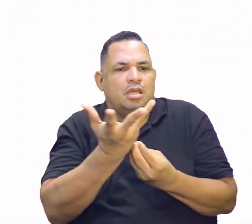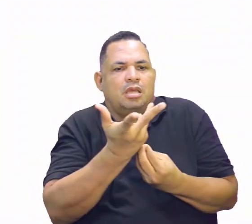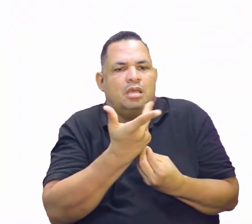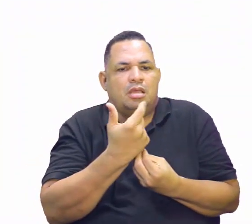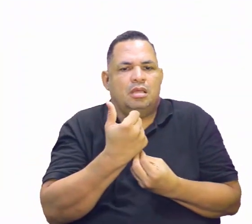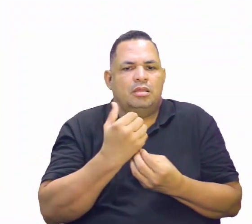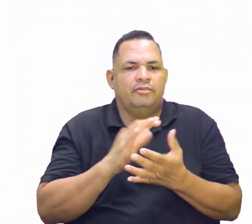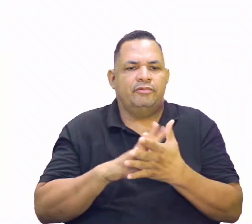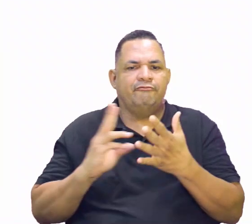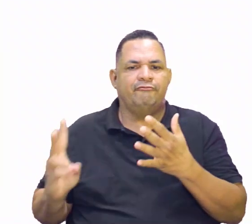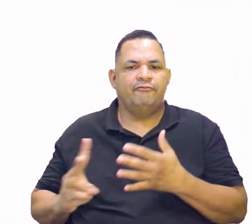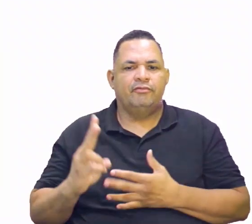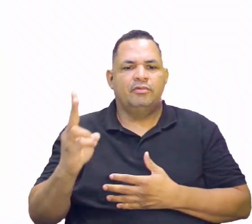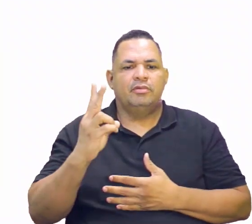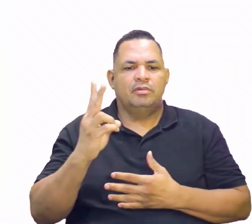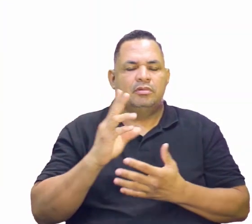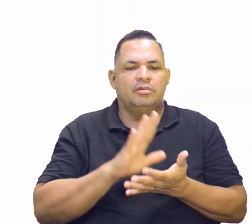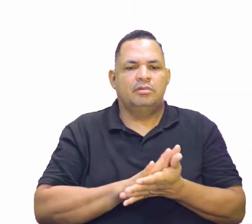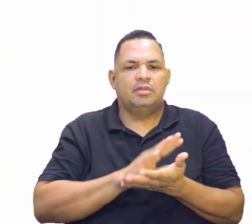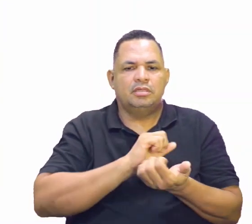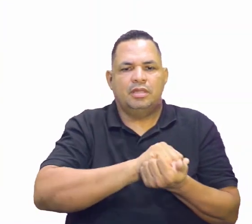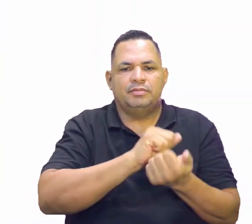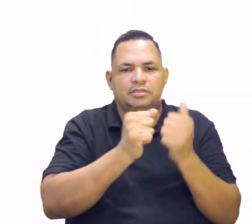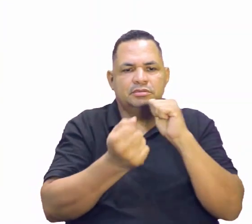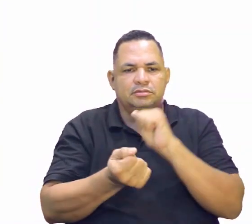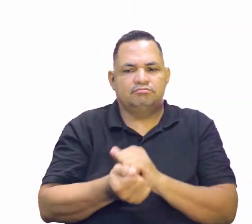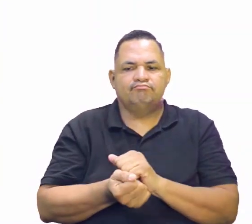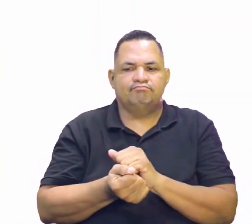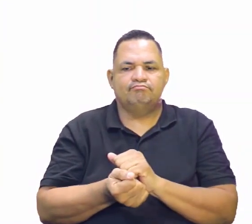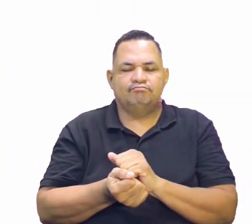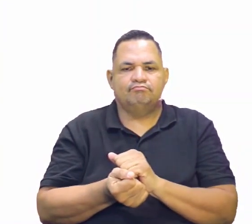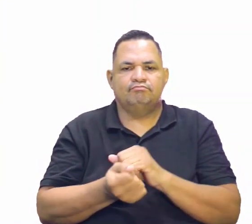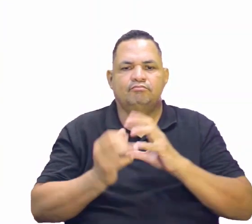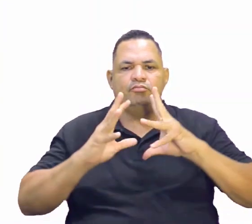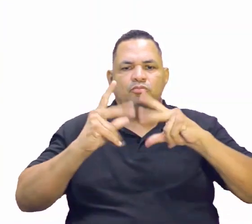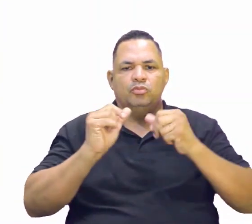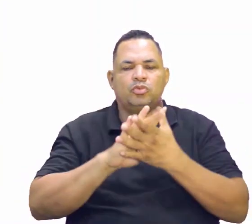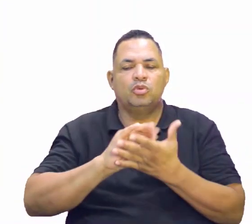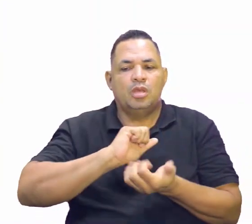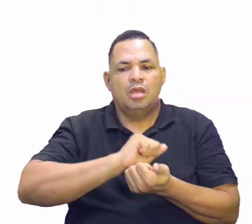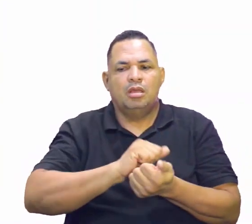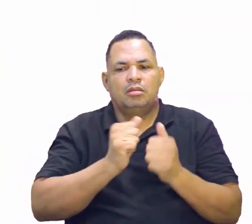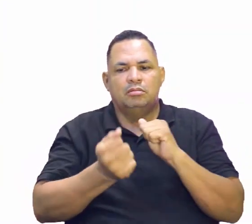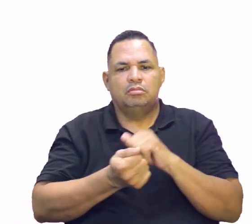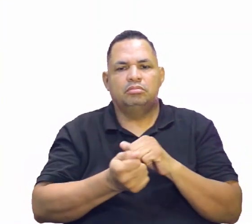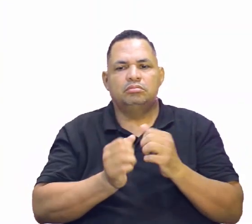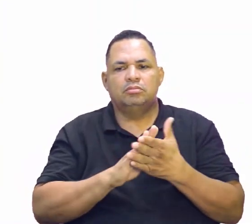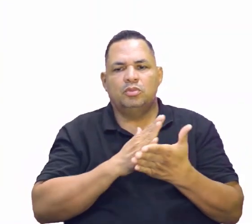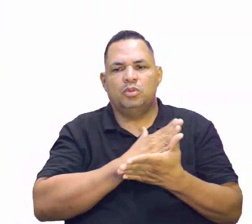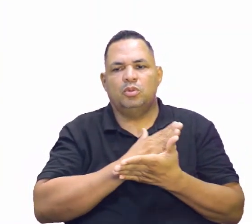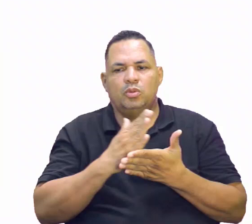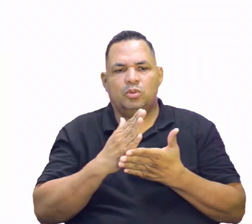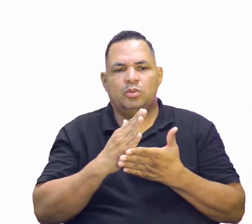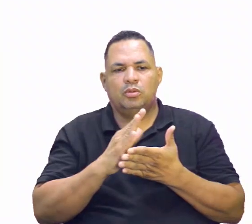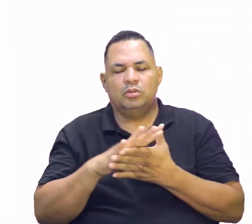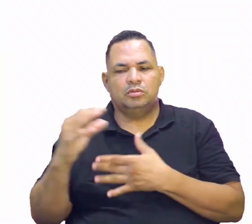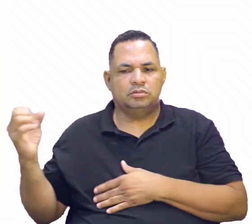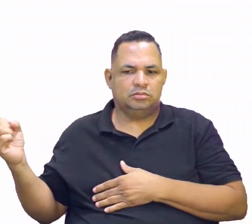arte, além da valorização do improviso. Então vejam, tudo que era improvisado passou a